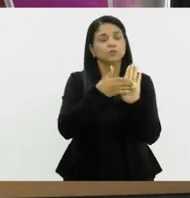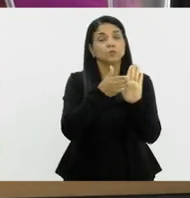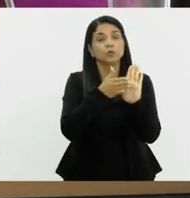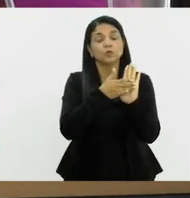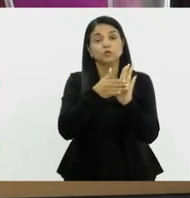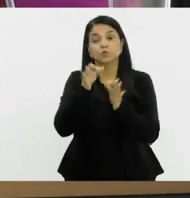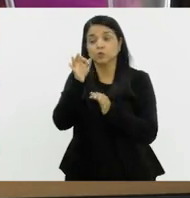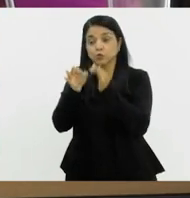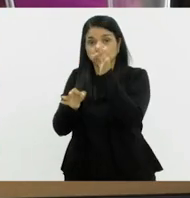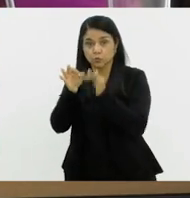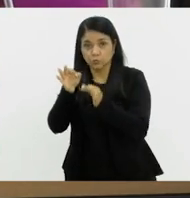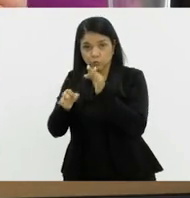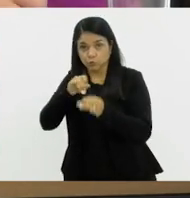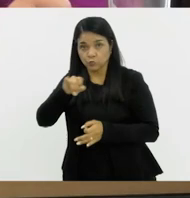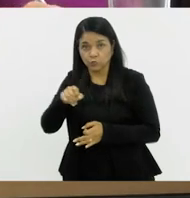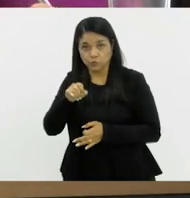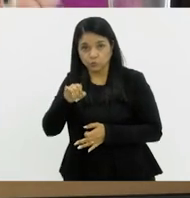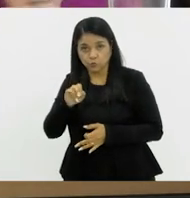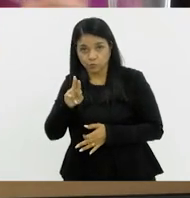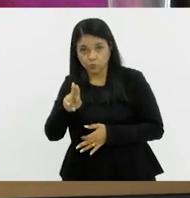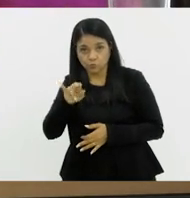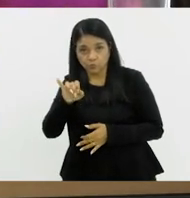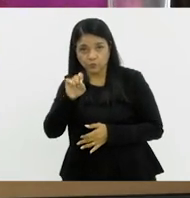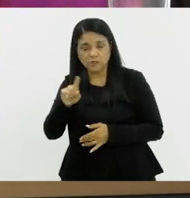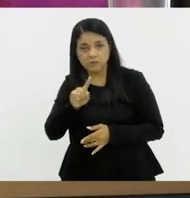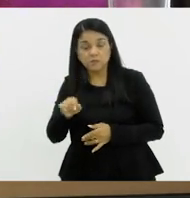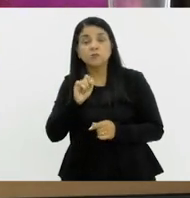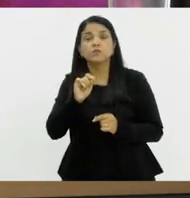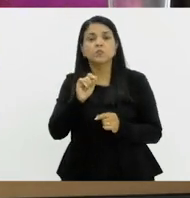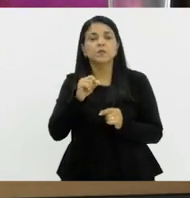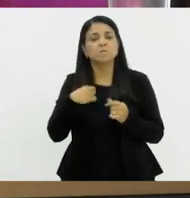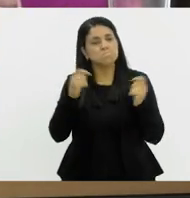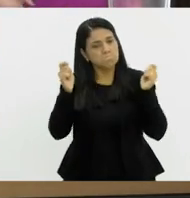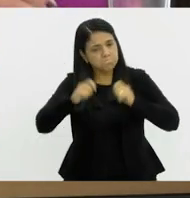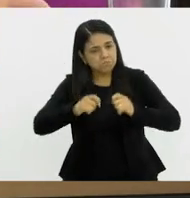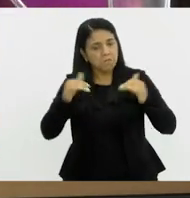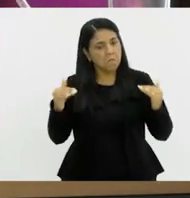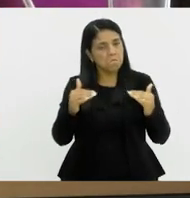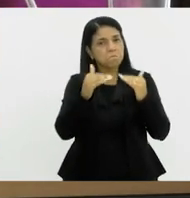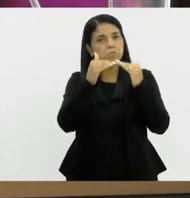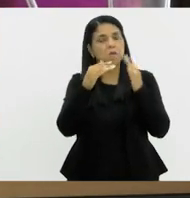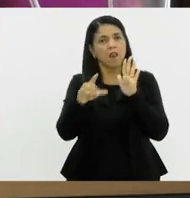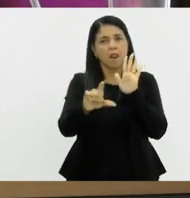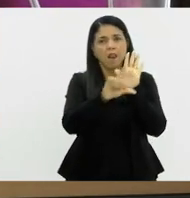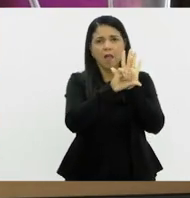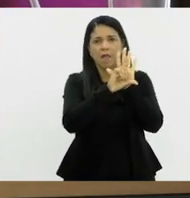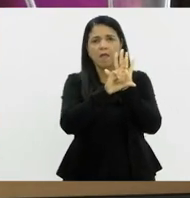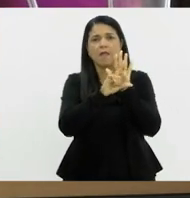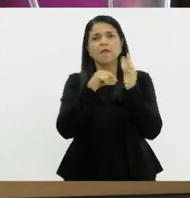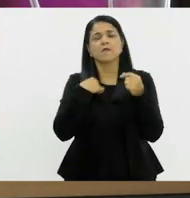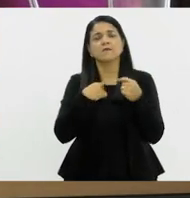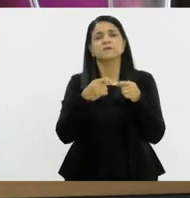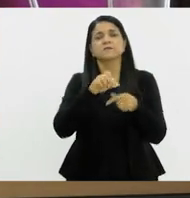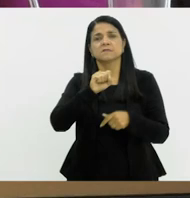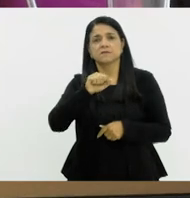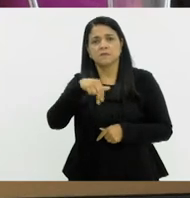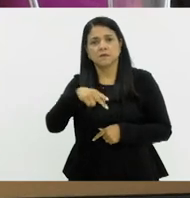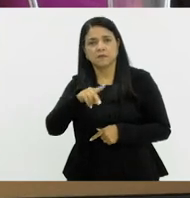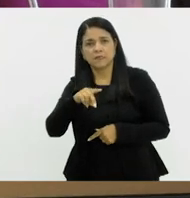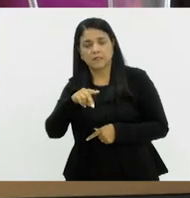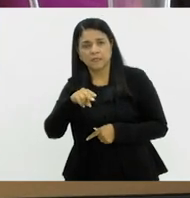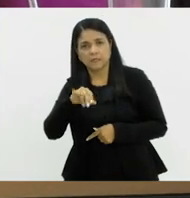e ver o que era, né, pertinente de acordo com legislação sanitária, etc., o que a